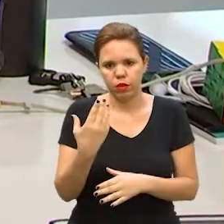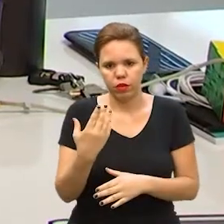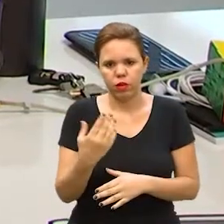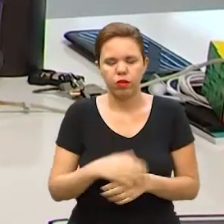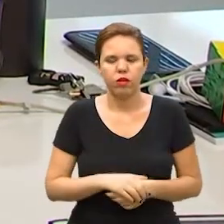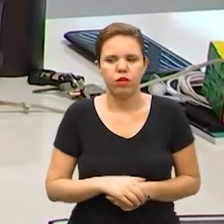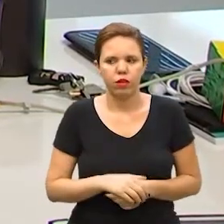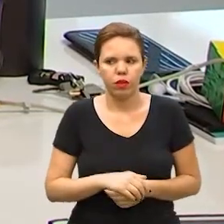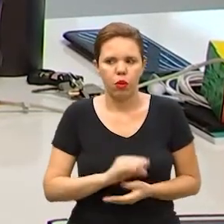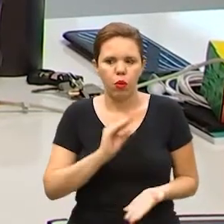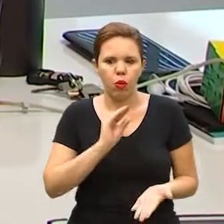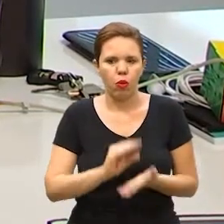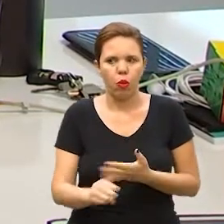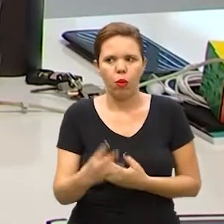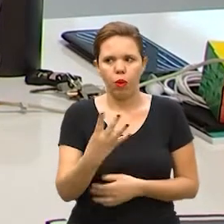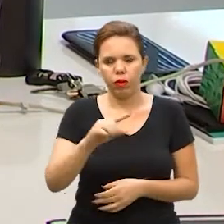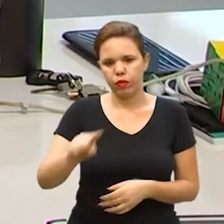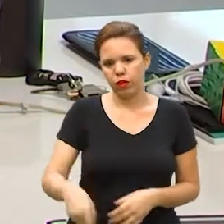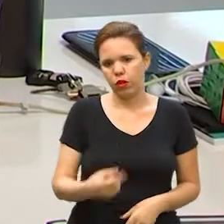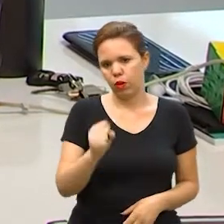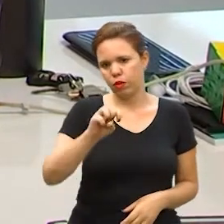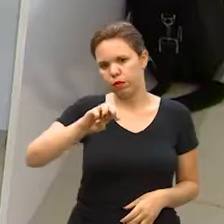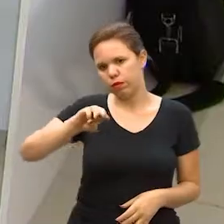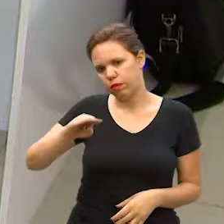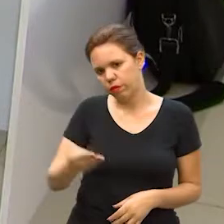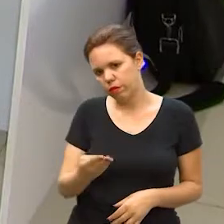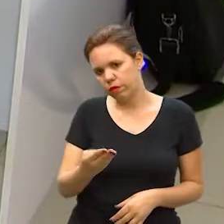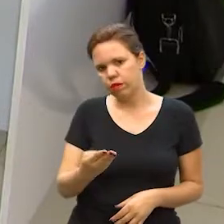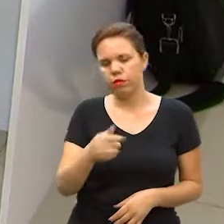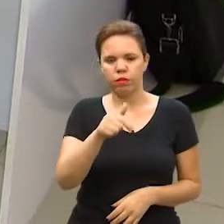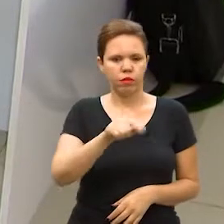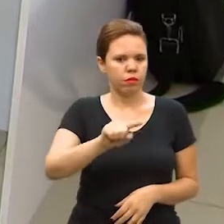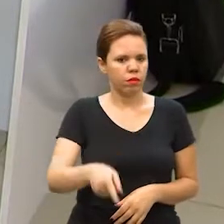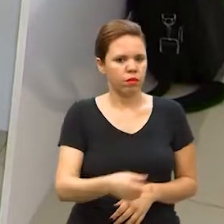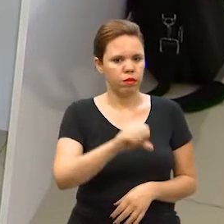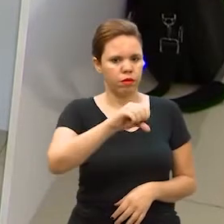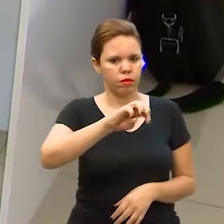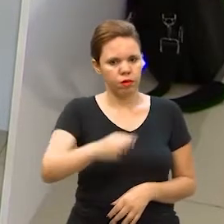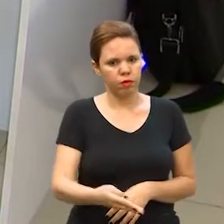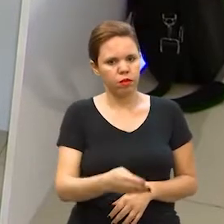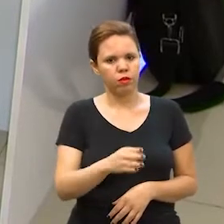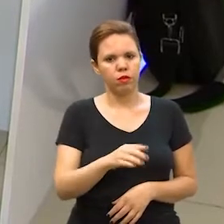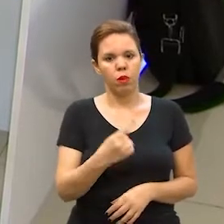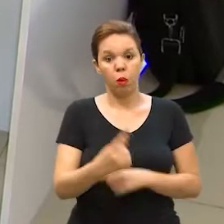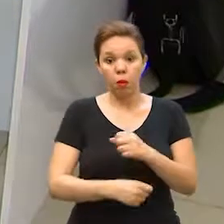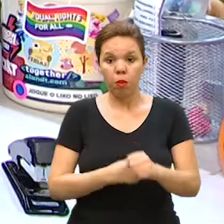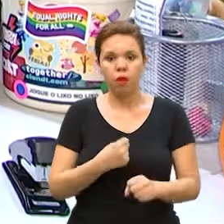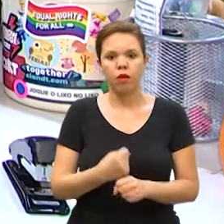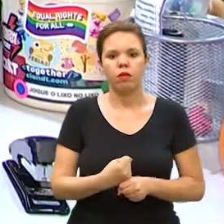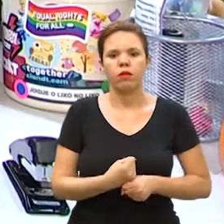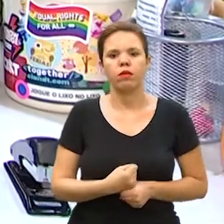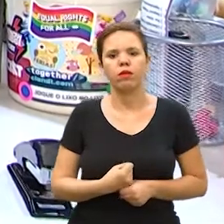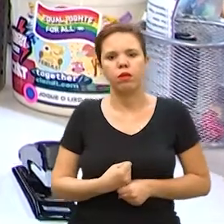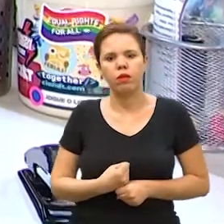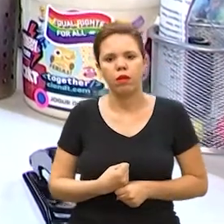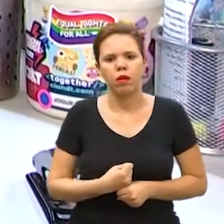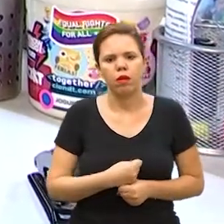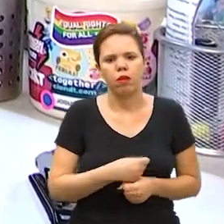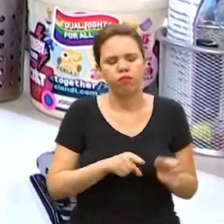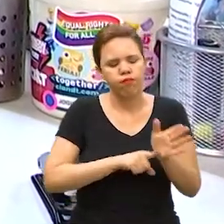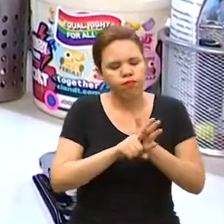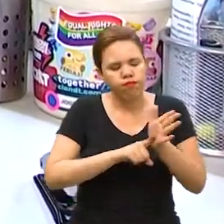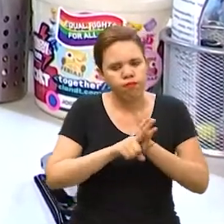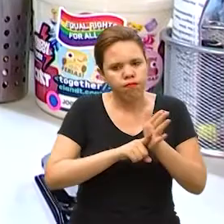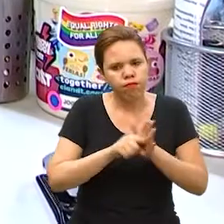do faturamento de 4,8 bilhões para 7,9 bilhões em um ano. O mapeamento feito